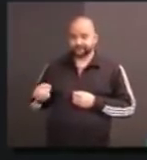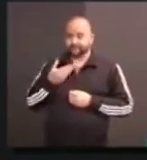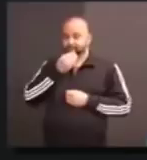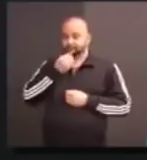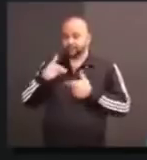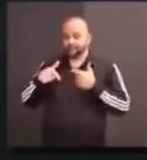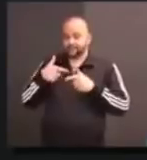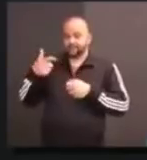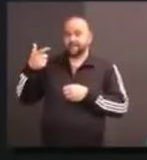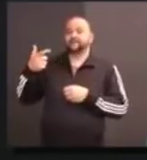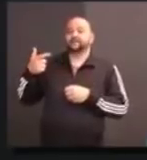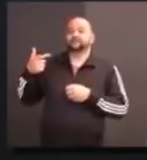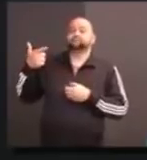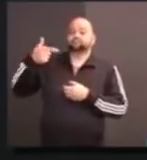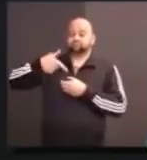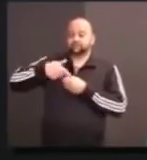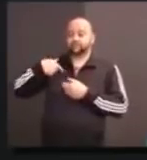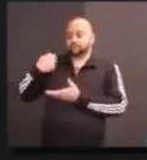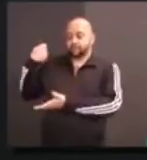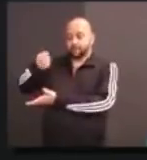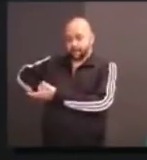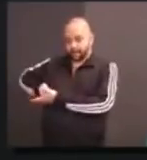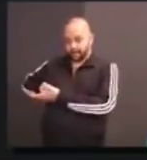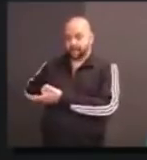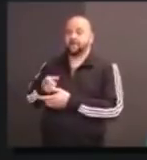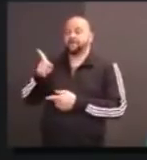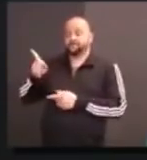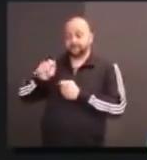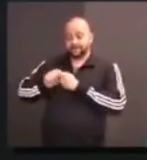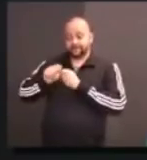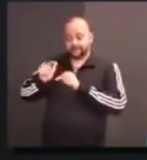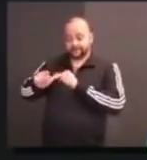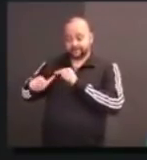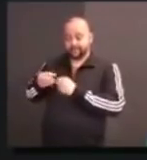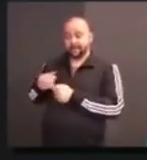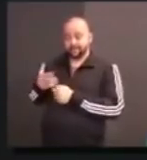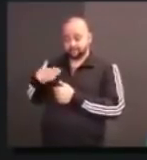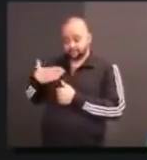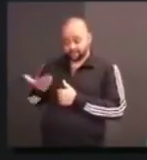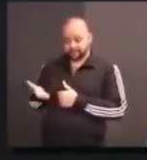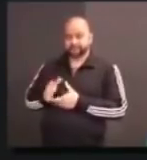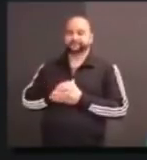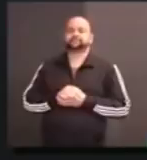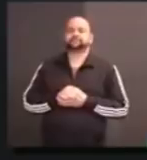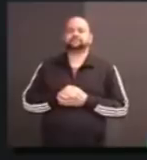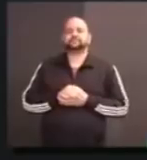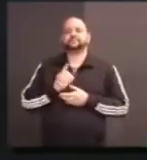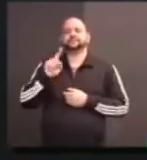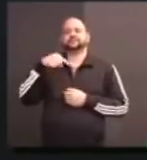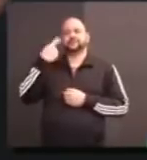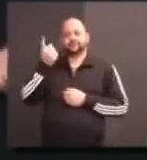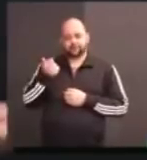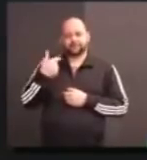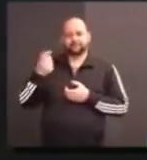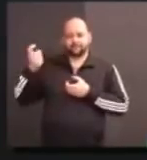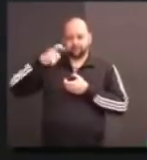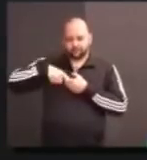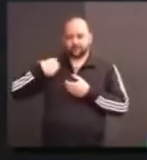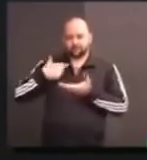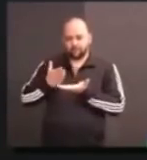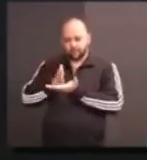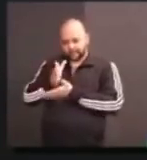vou te pagar. Você vai fazer serviço para mim. Daqui a tantos dias eu passo aqui de